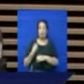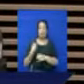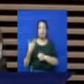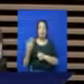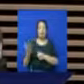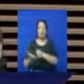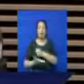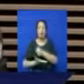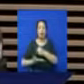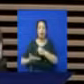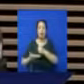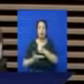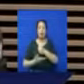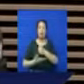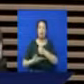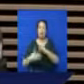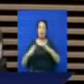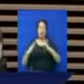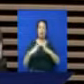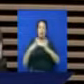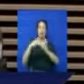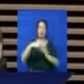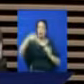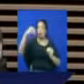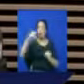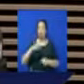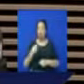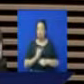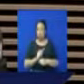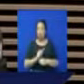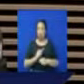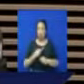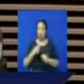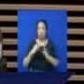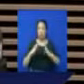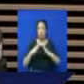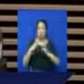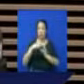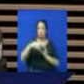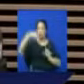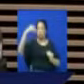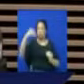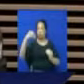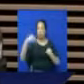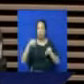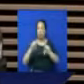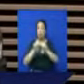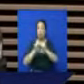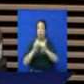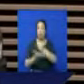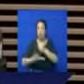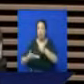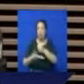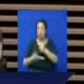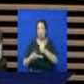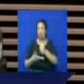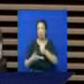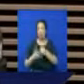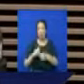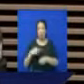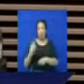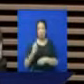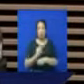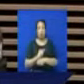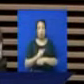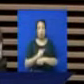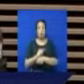espiritual. Podemos dizer que nós somos casa espiritual. E podemos dizer que o cimento que nos une é a ação e a obra do